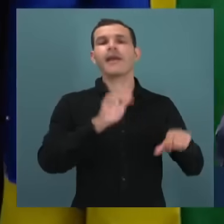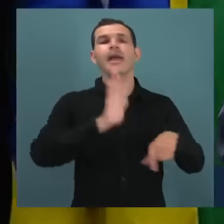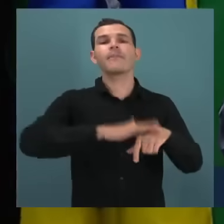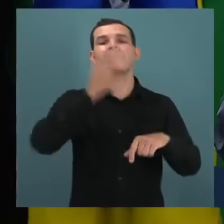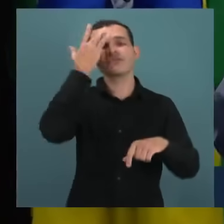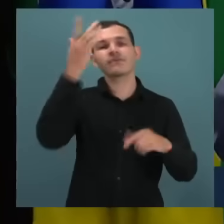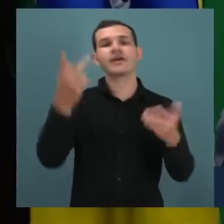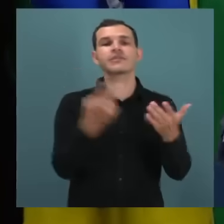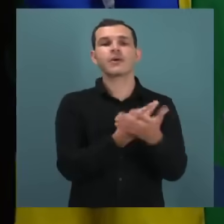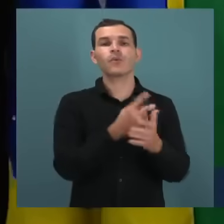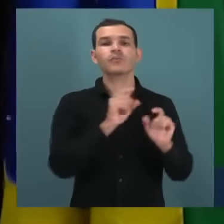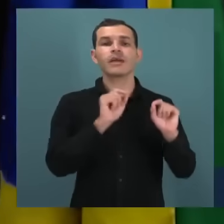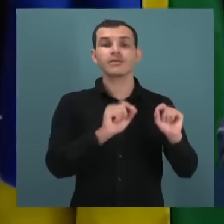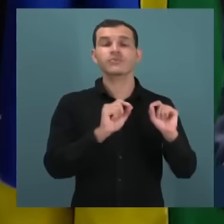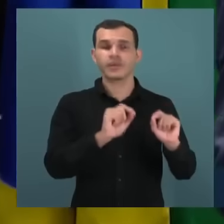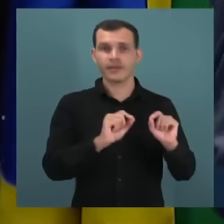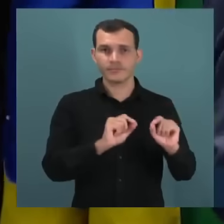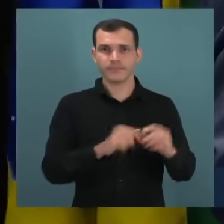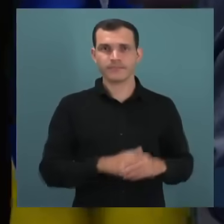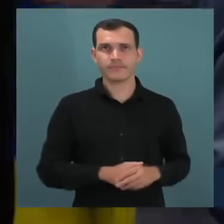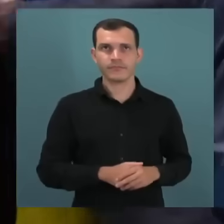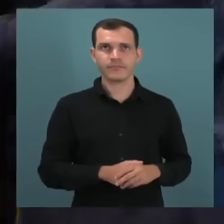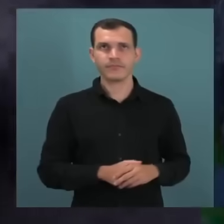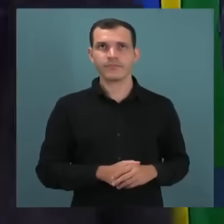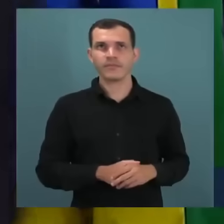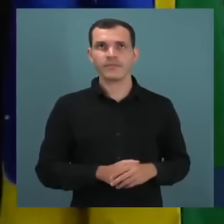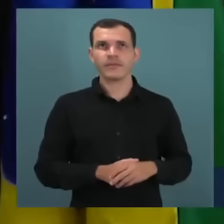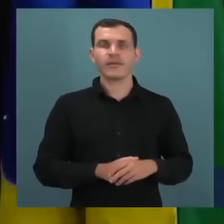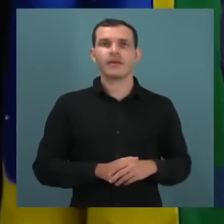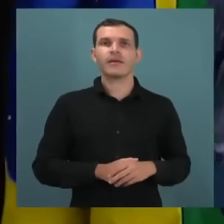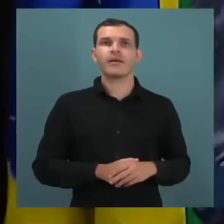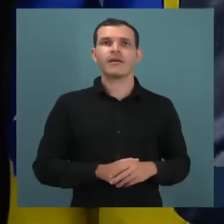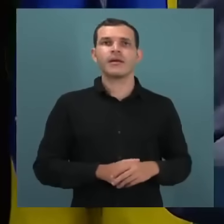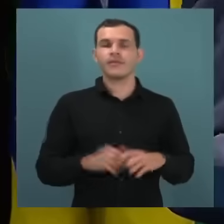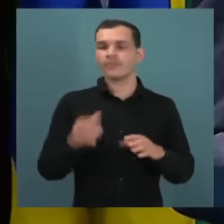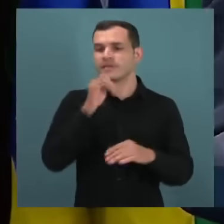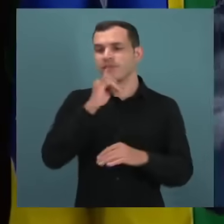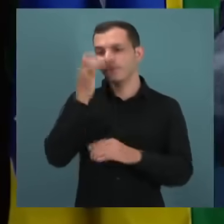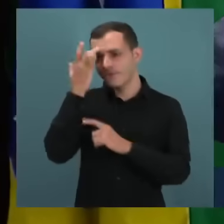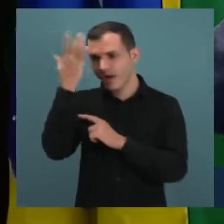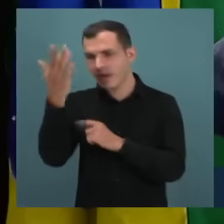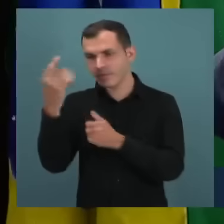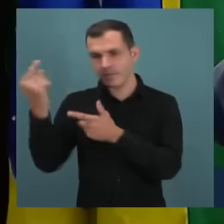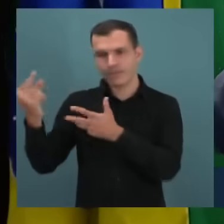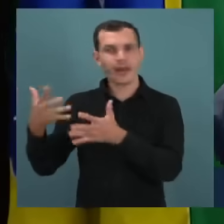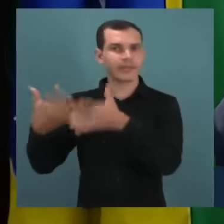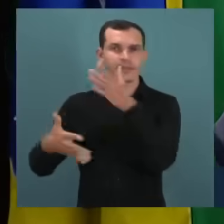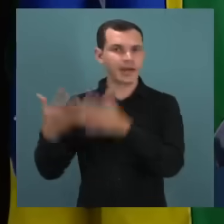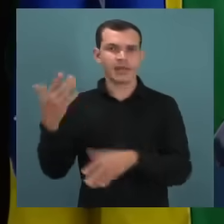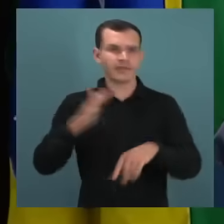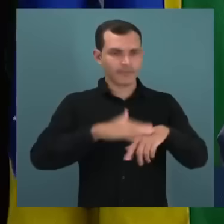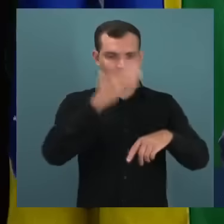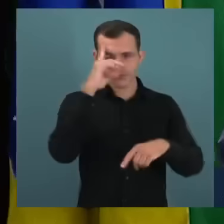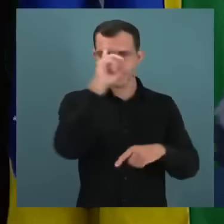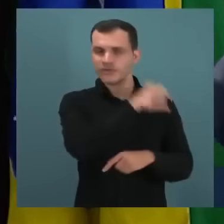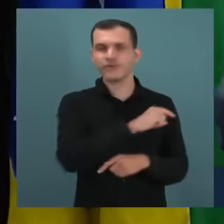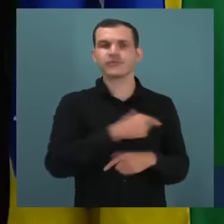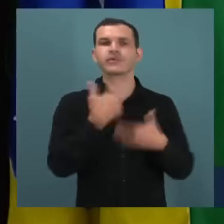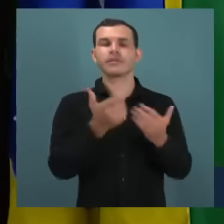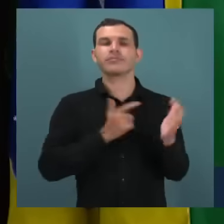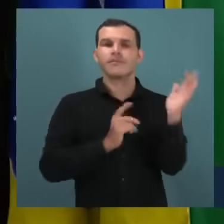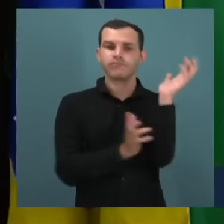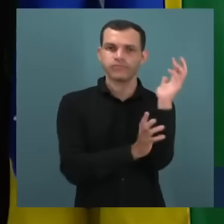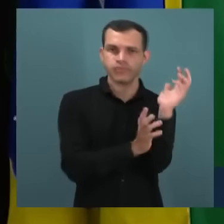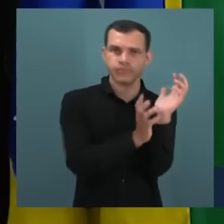a dificuldade para se vender a facilidade. É muito comum se encontrar determinados burocratas que, por trás